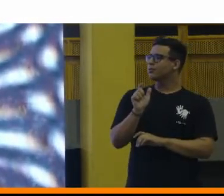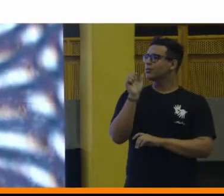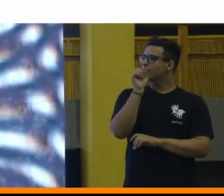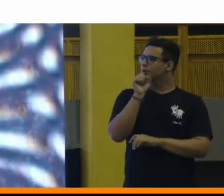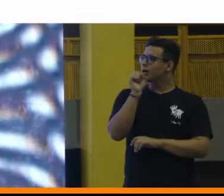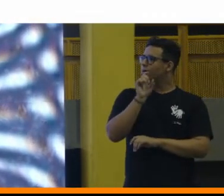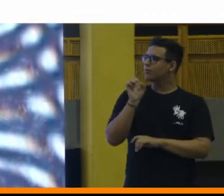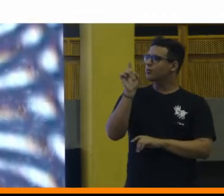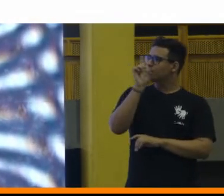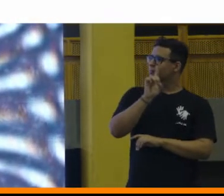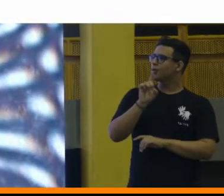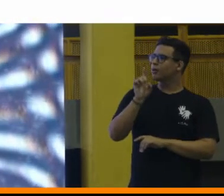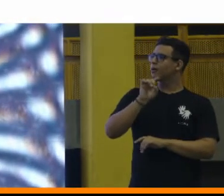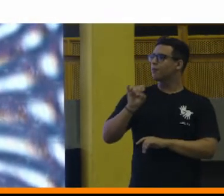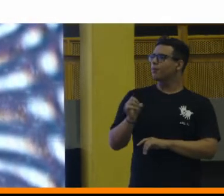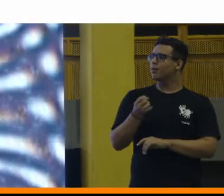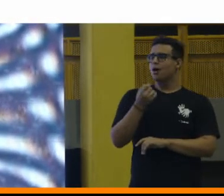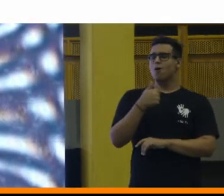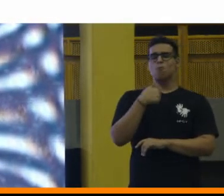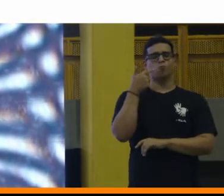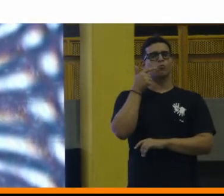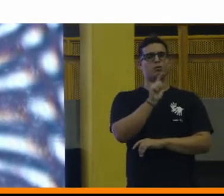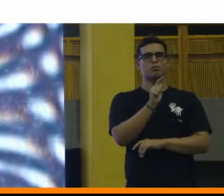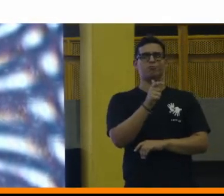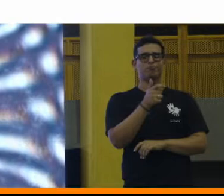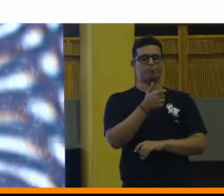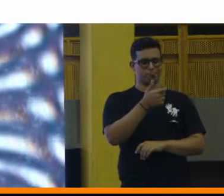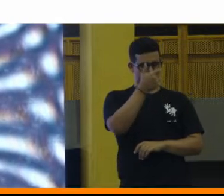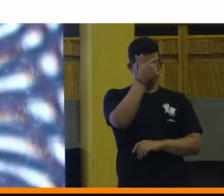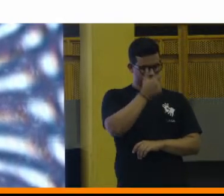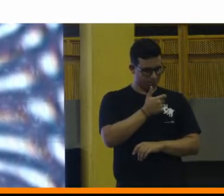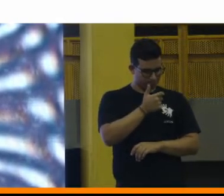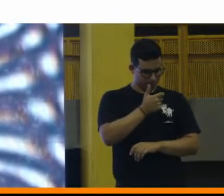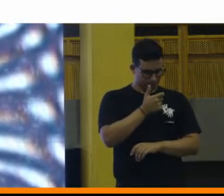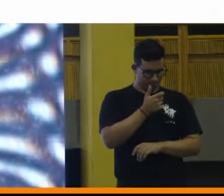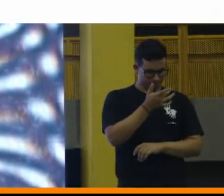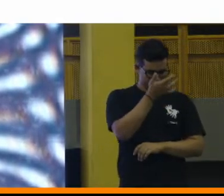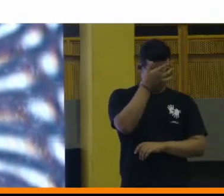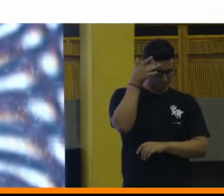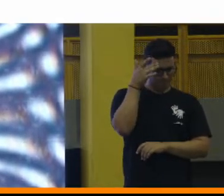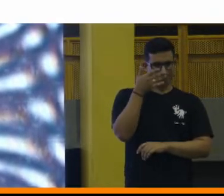consigo ser uma pessoa melhor, eu me engrandeço.